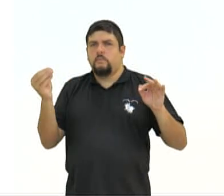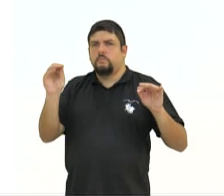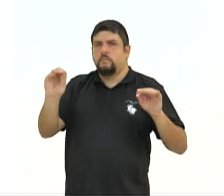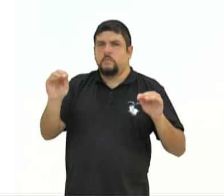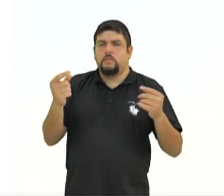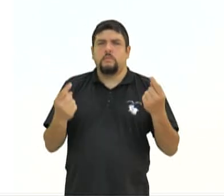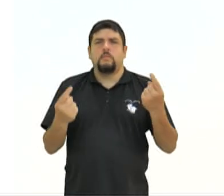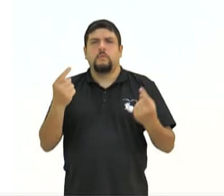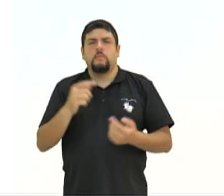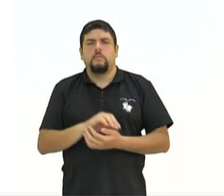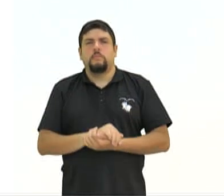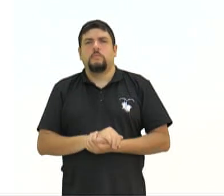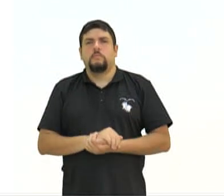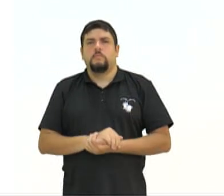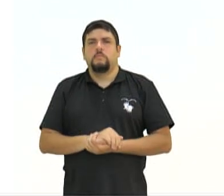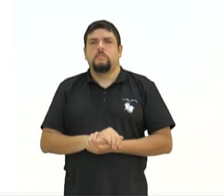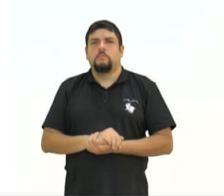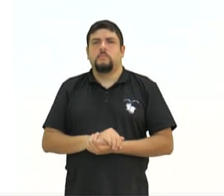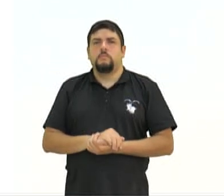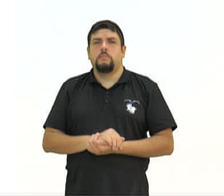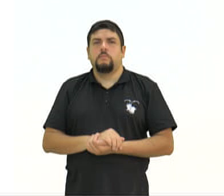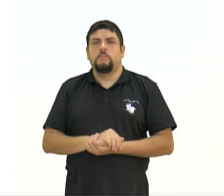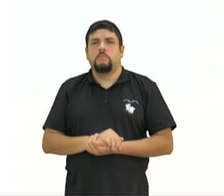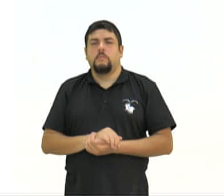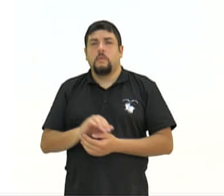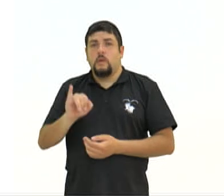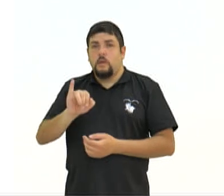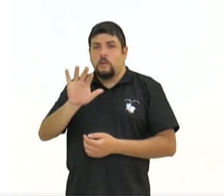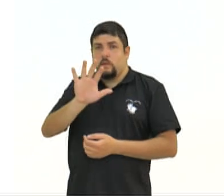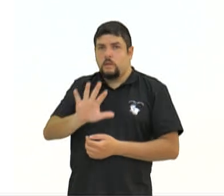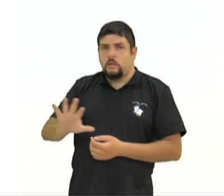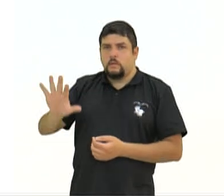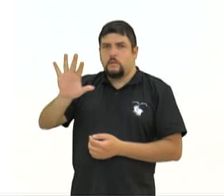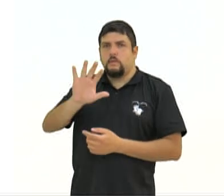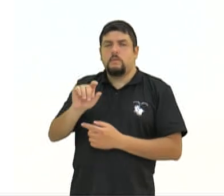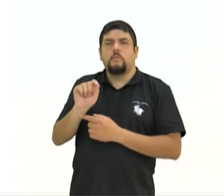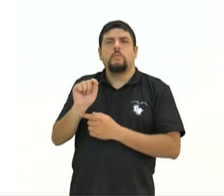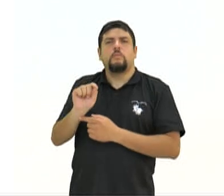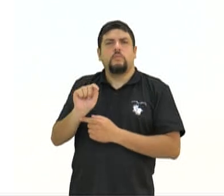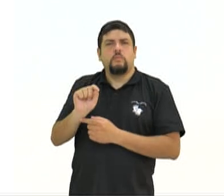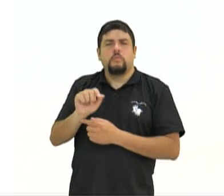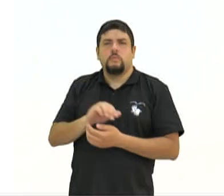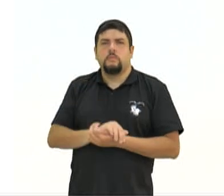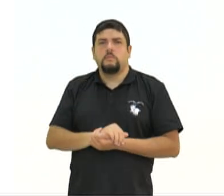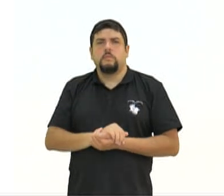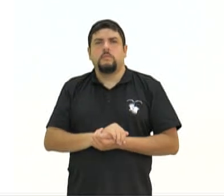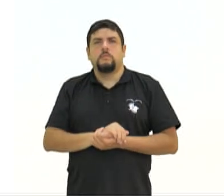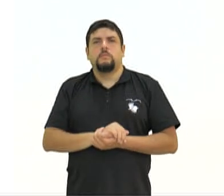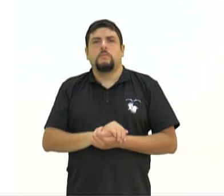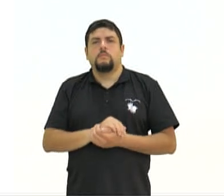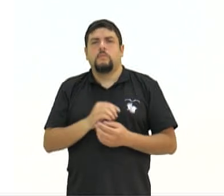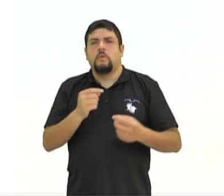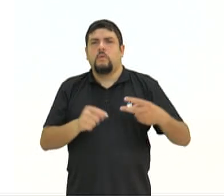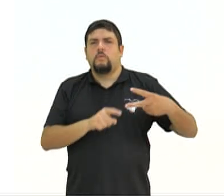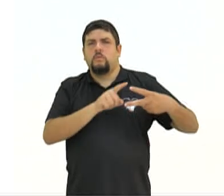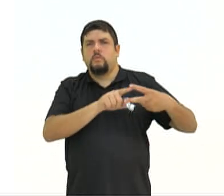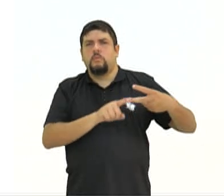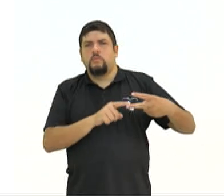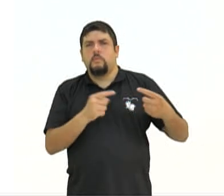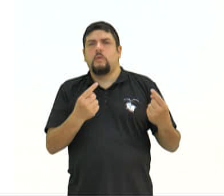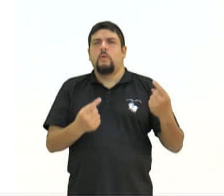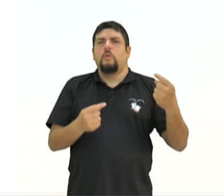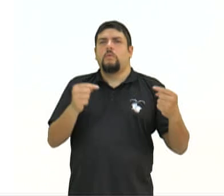a um partido de natação. Temos acá natação ou tênis. Qual das duas opções